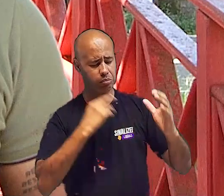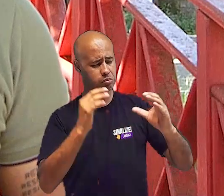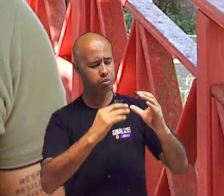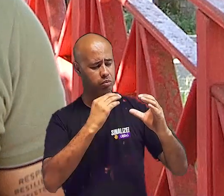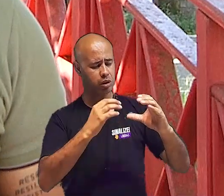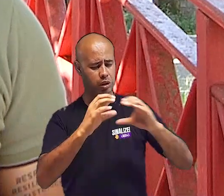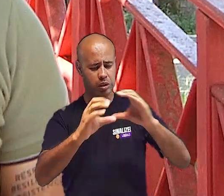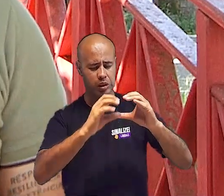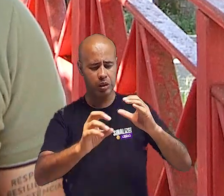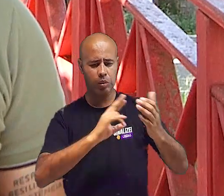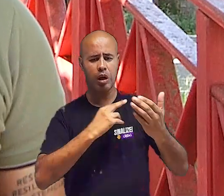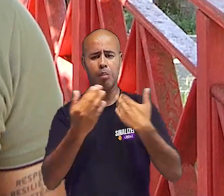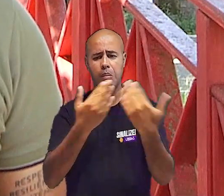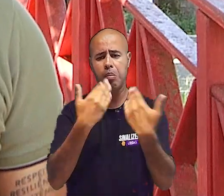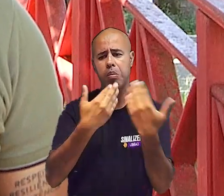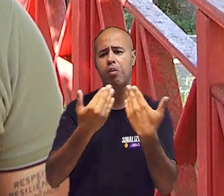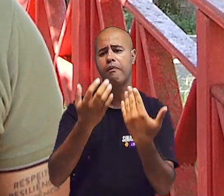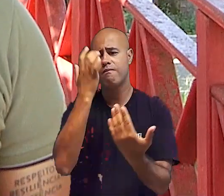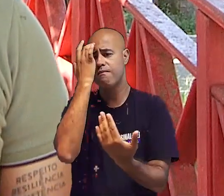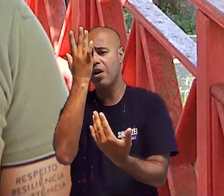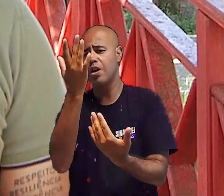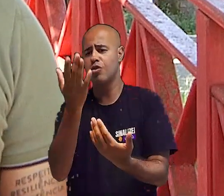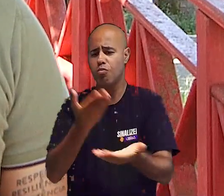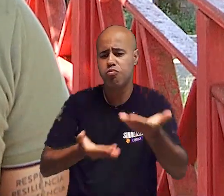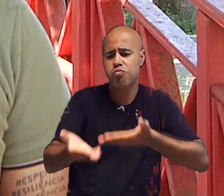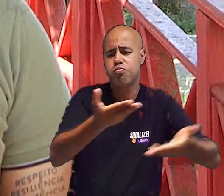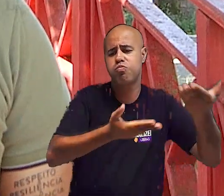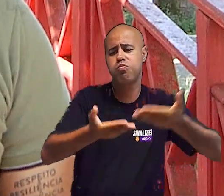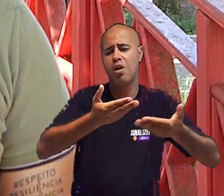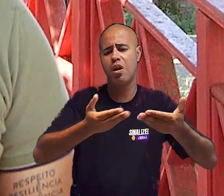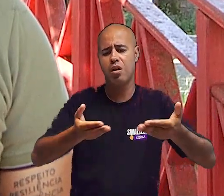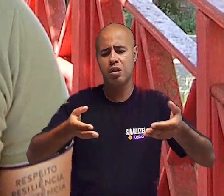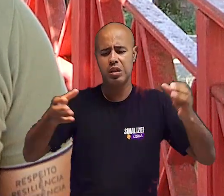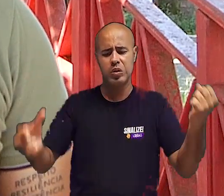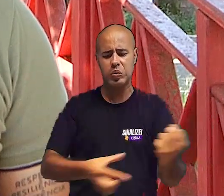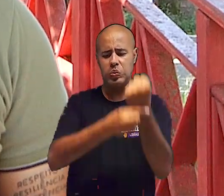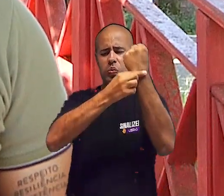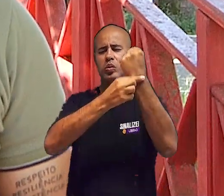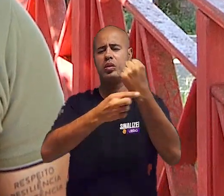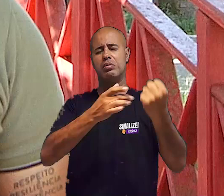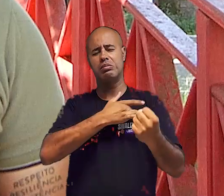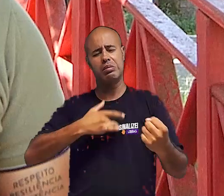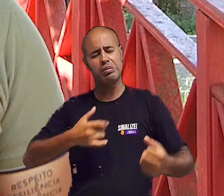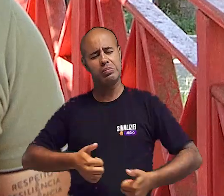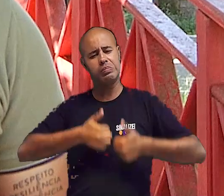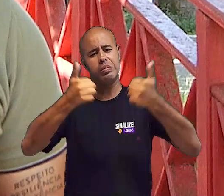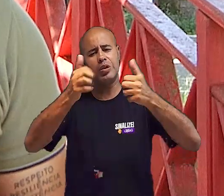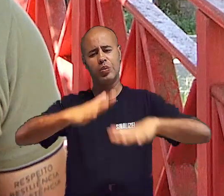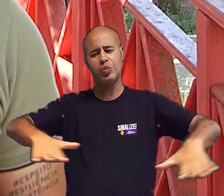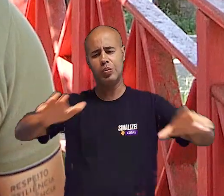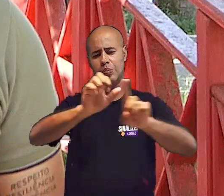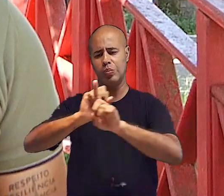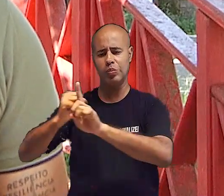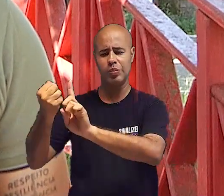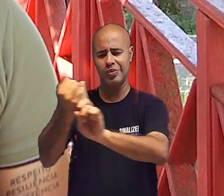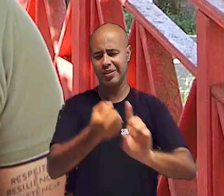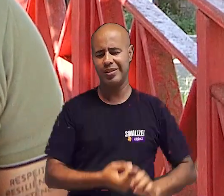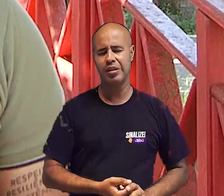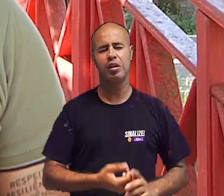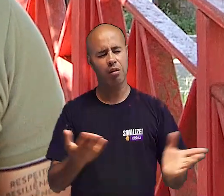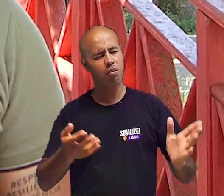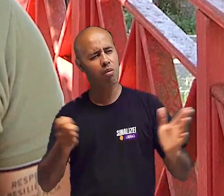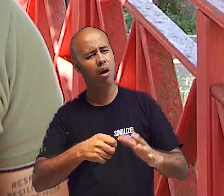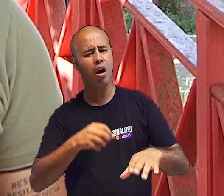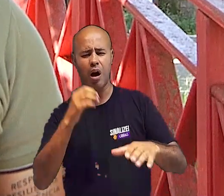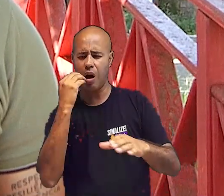resposta eficaz em situação de emergência contribuindo diretamente para a segurança e o bem-estar da população